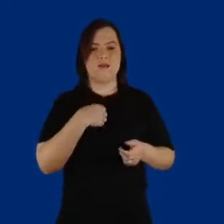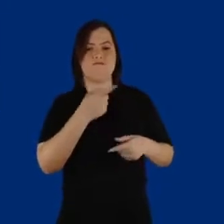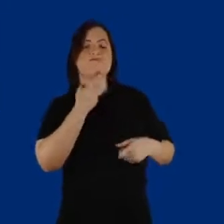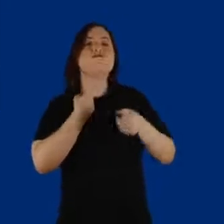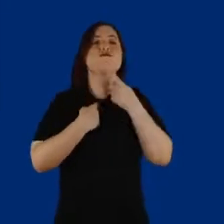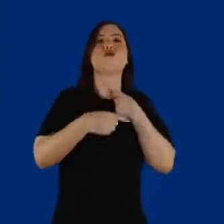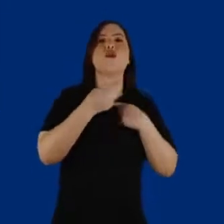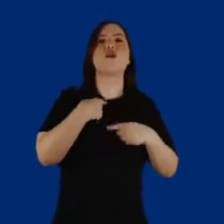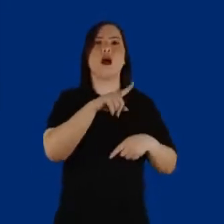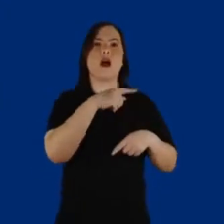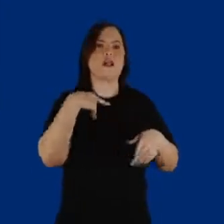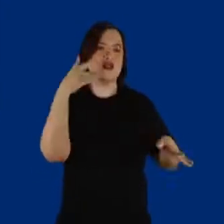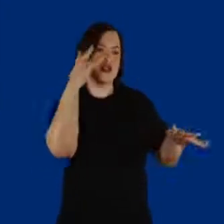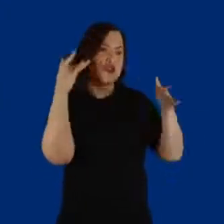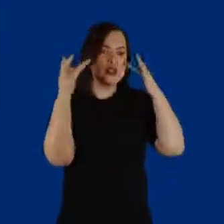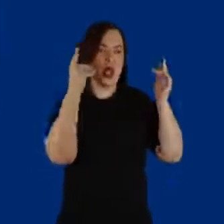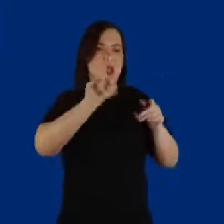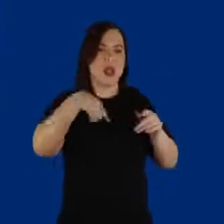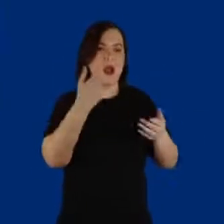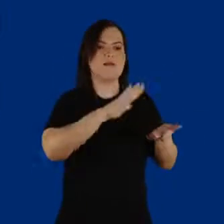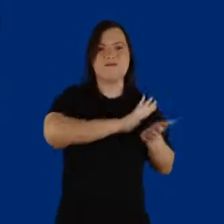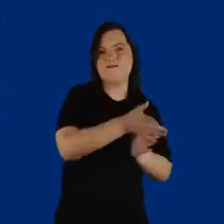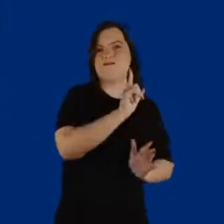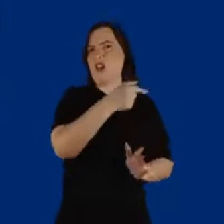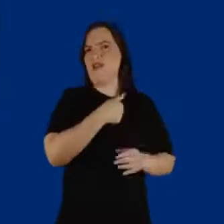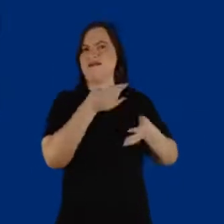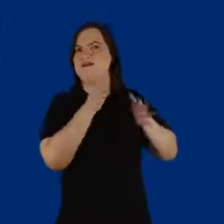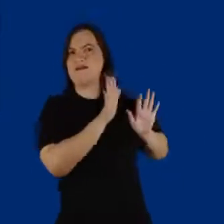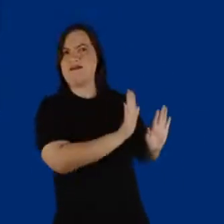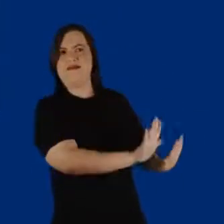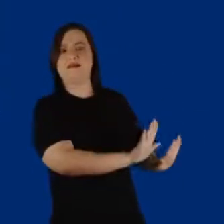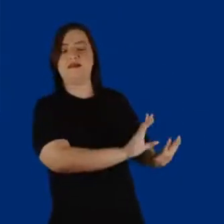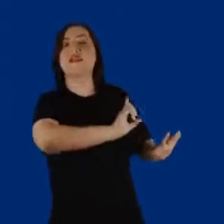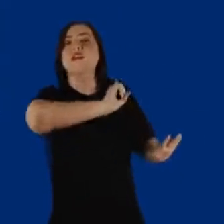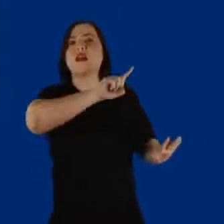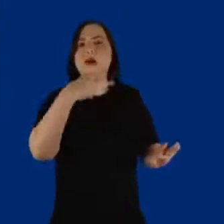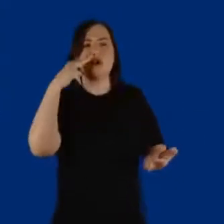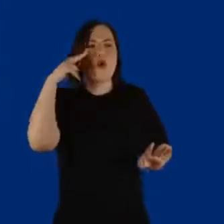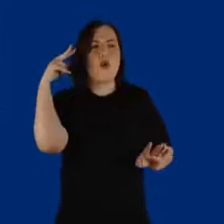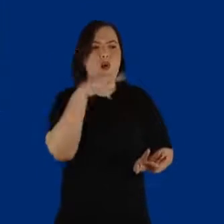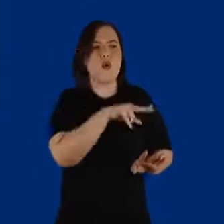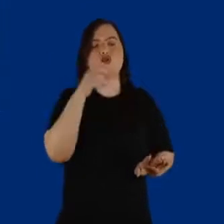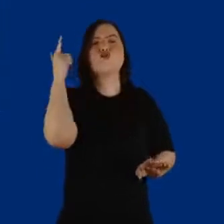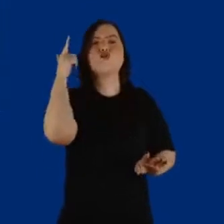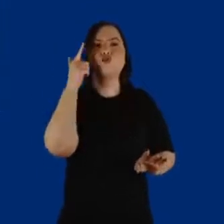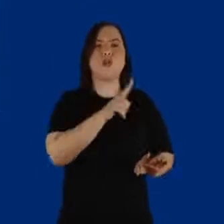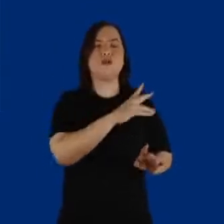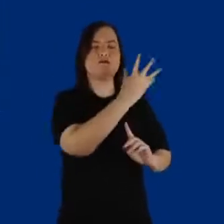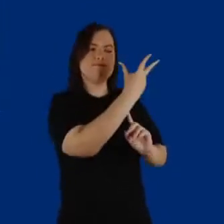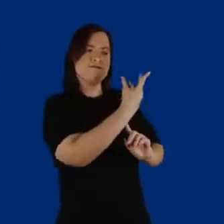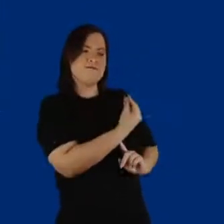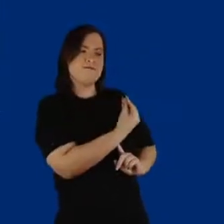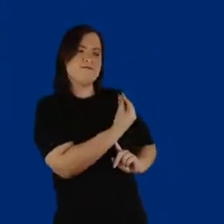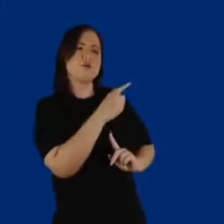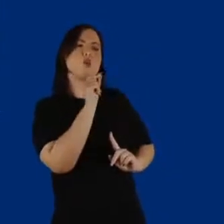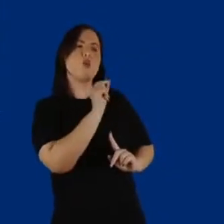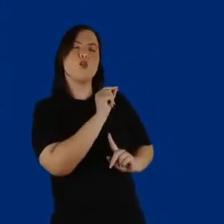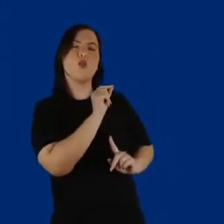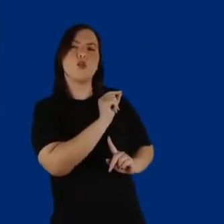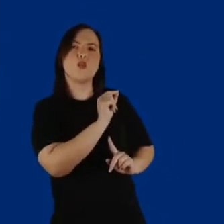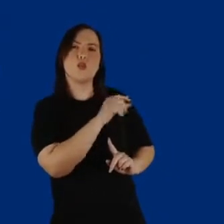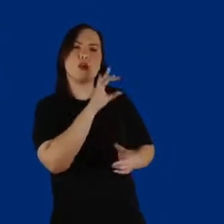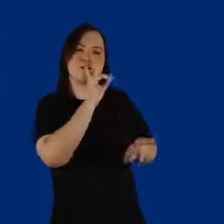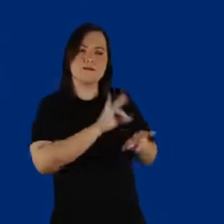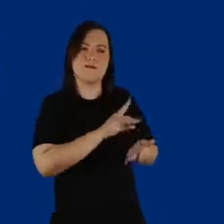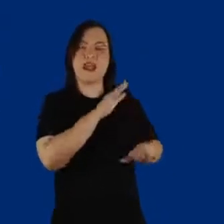arte e depois destruí-la, não. Deixe de lado e depois olhe novamente para ela e pensa o que é exatamente.